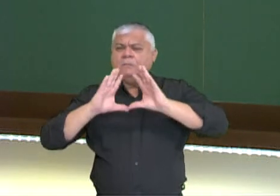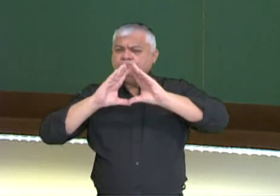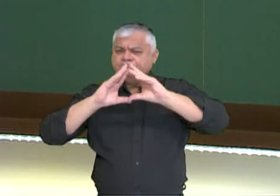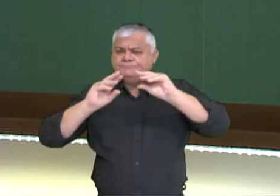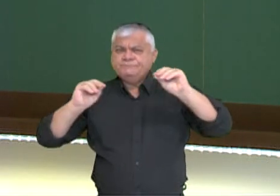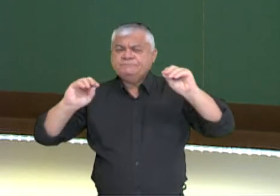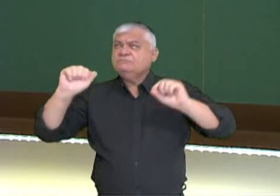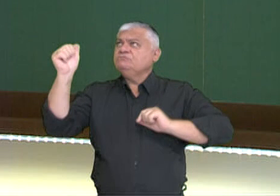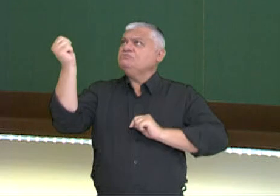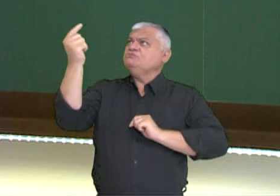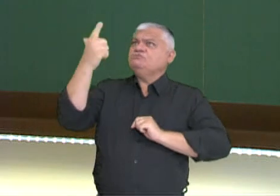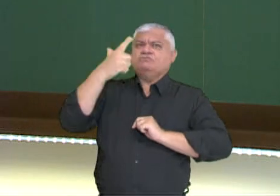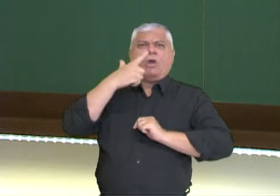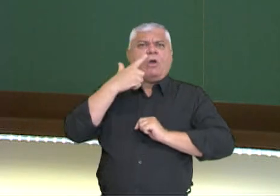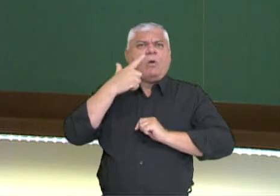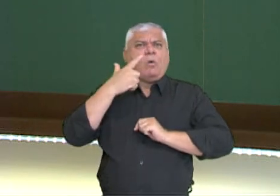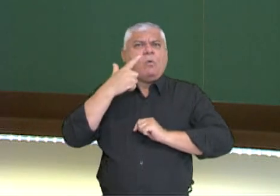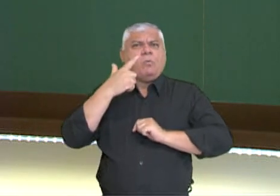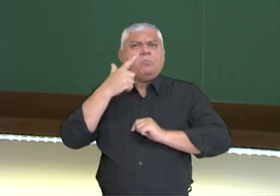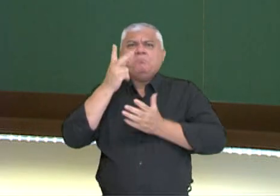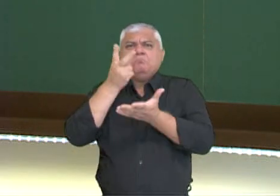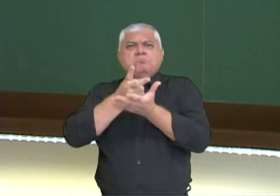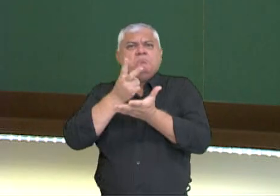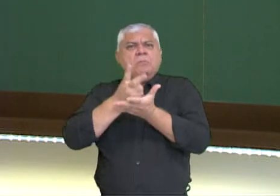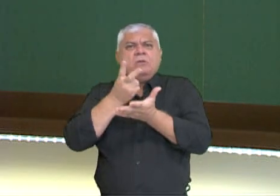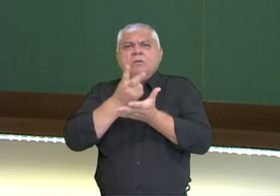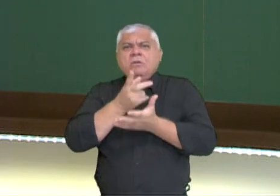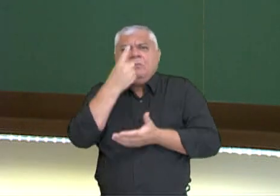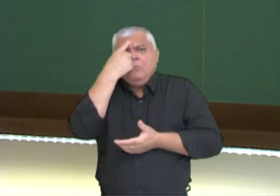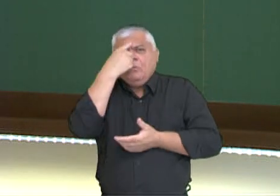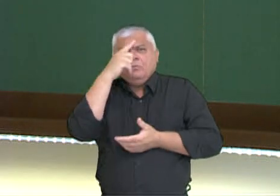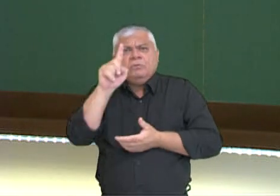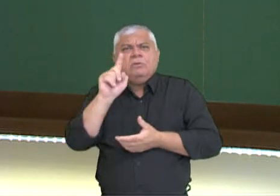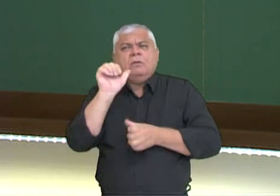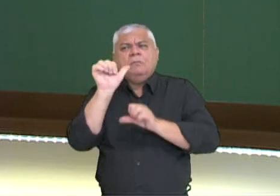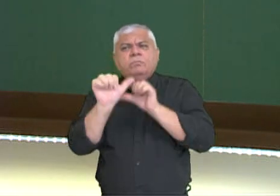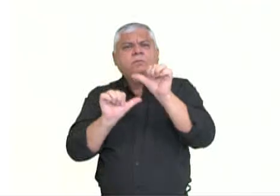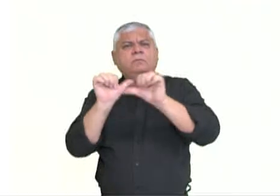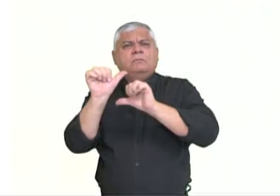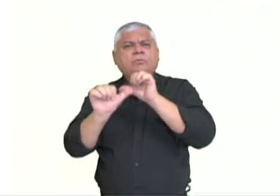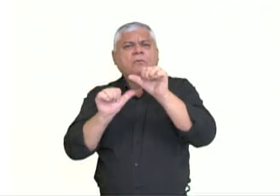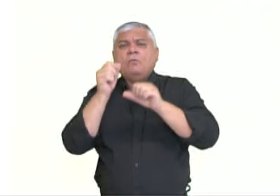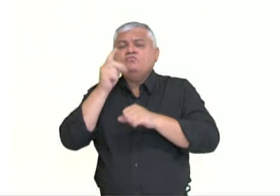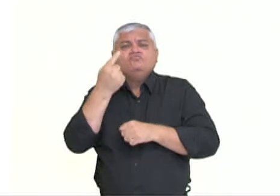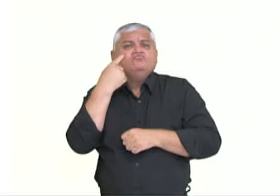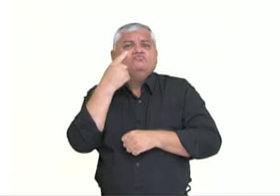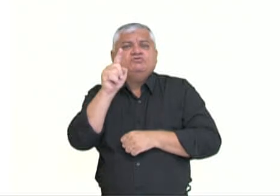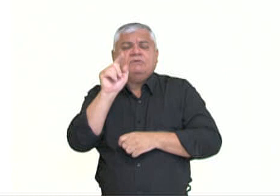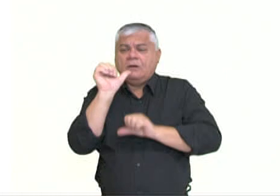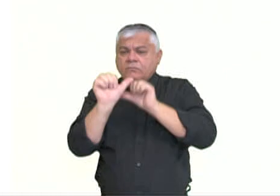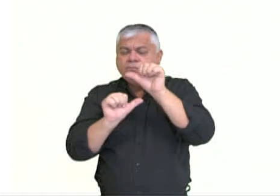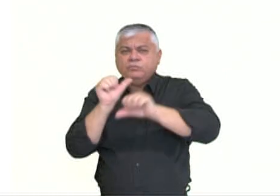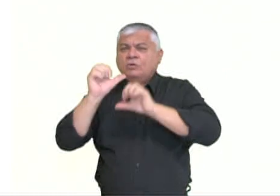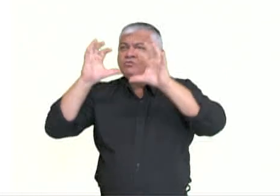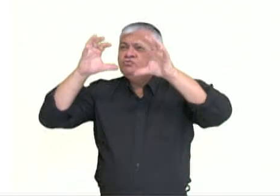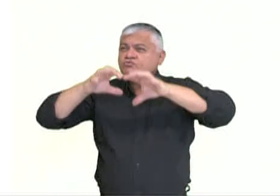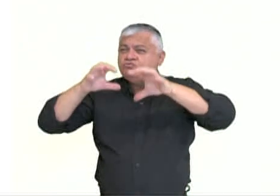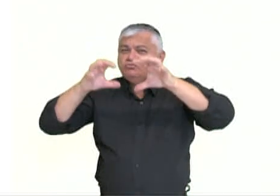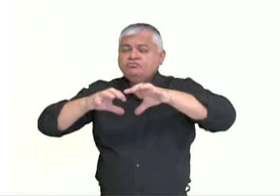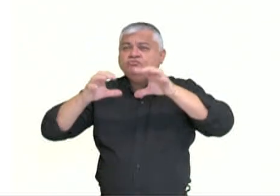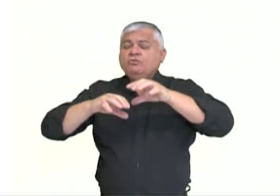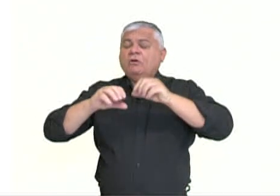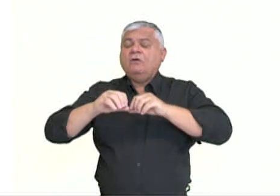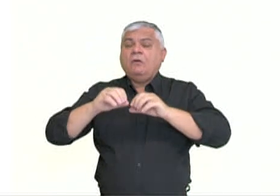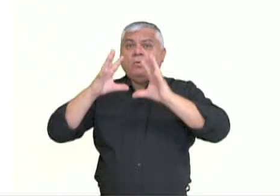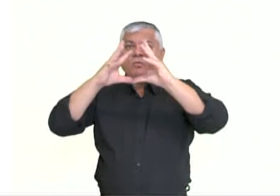sol entre nuvens ou está ensolarado, isso são mudanças momentâneas que eu caracterizo como tempo atmosférico.